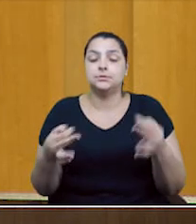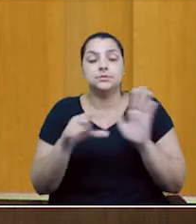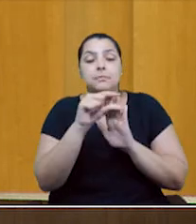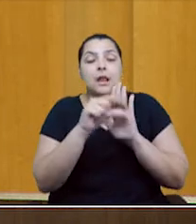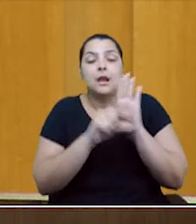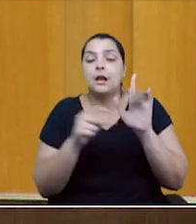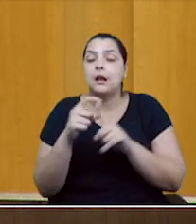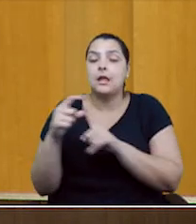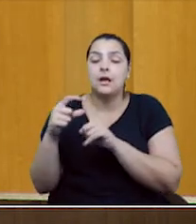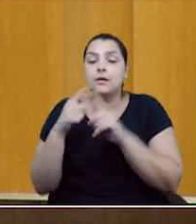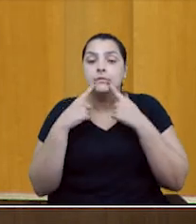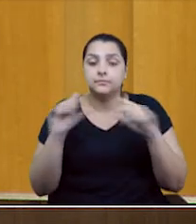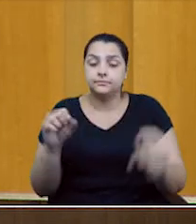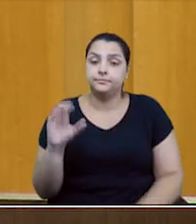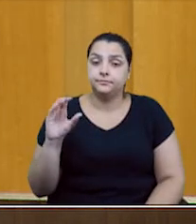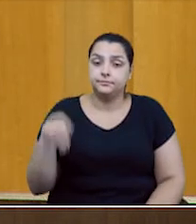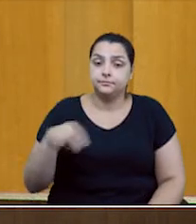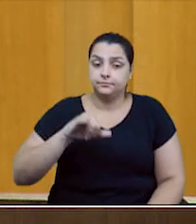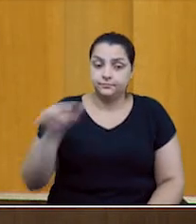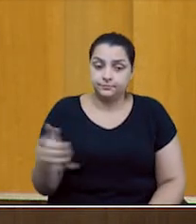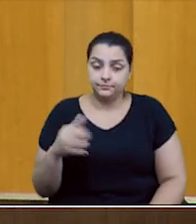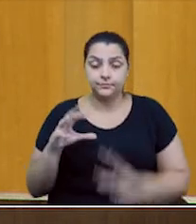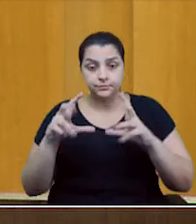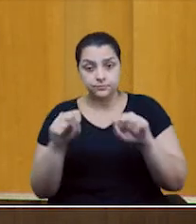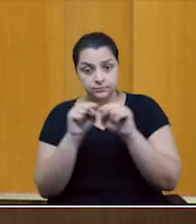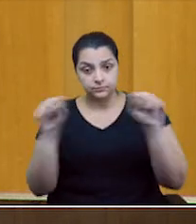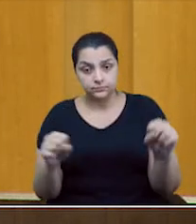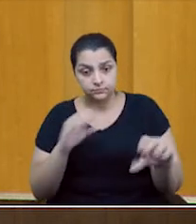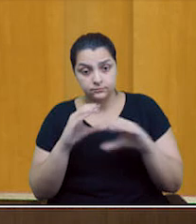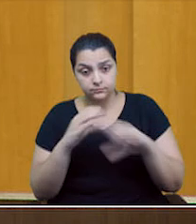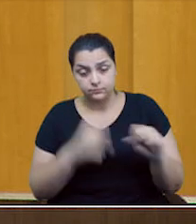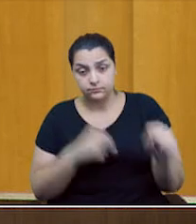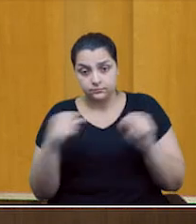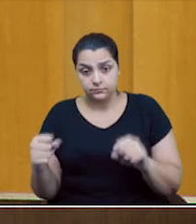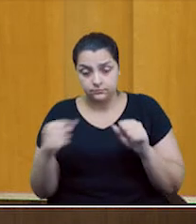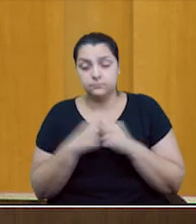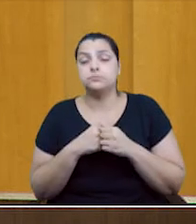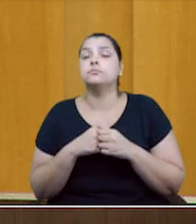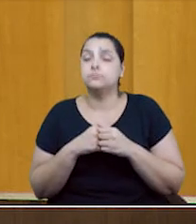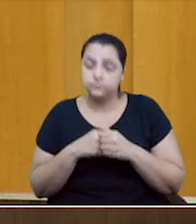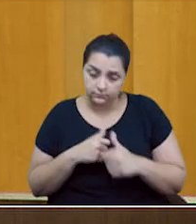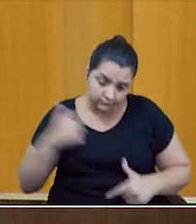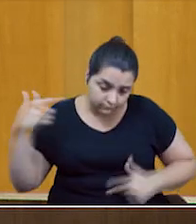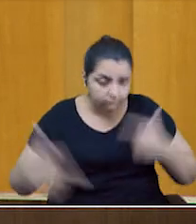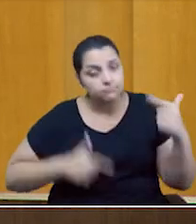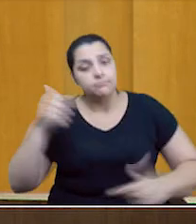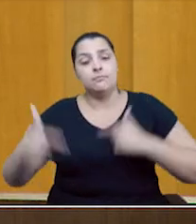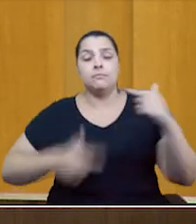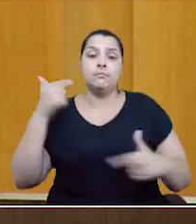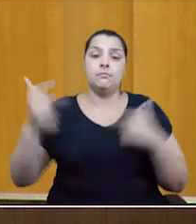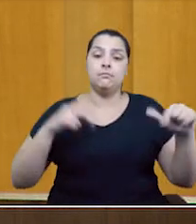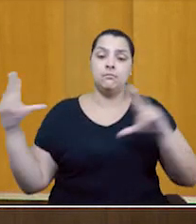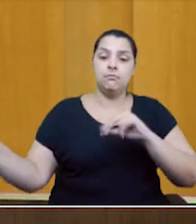o Conselho Nacional de Justiça e todo o sistema de comunicação do Poder Judiciário têm trabalhado para a efetivação de diálogo cada vez